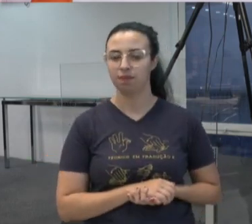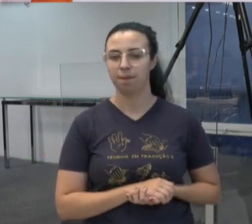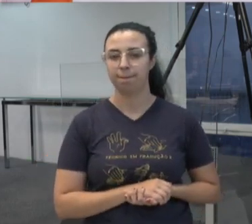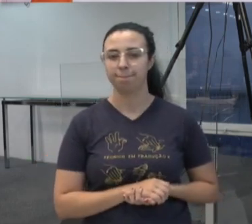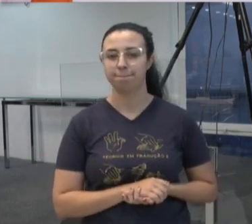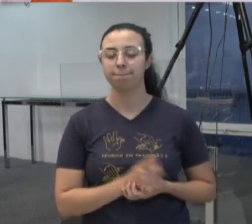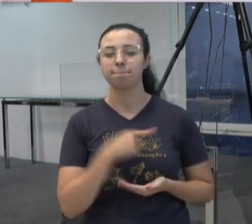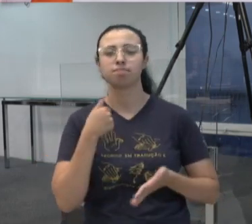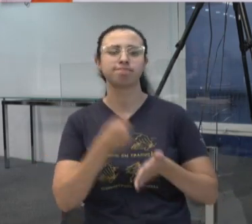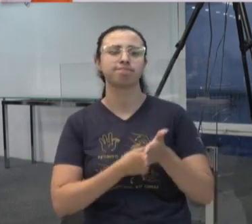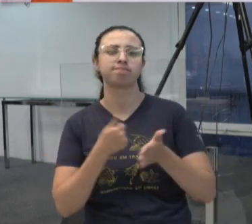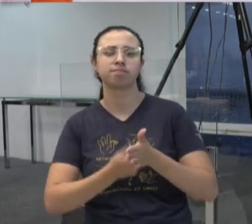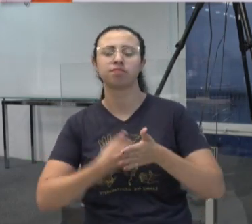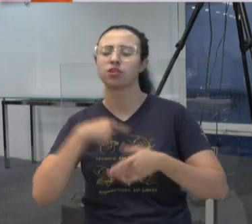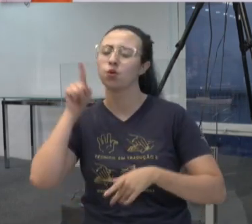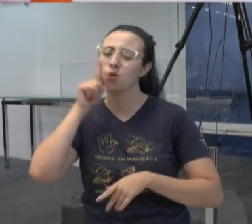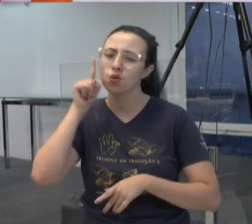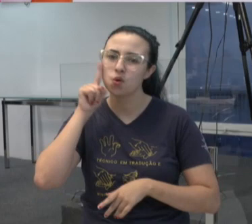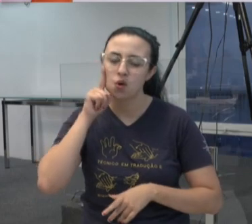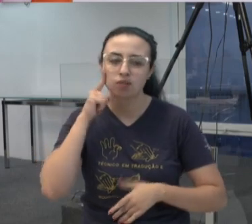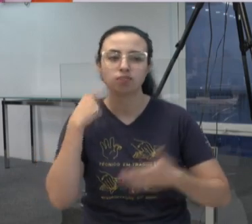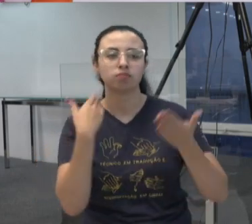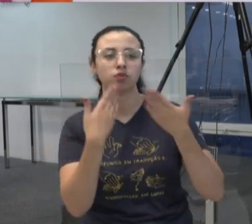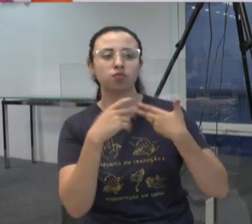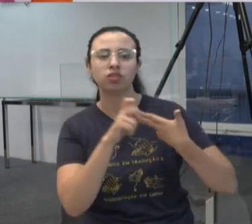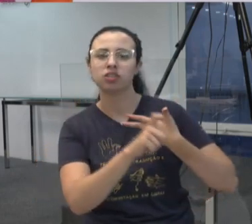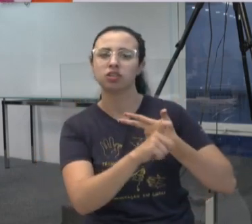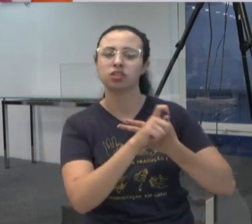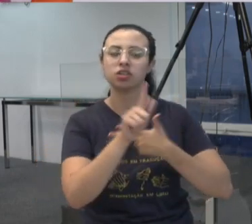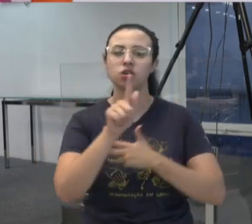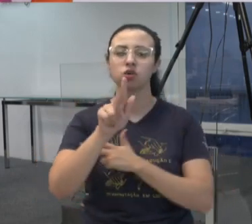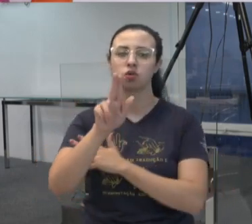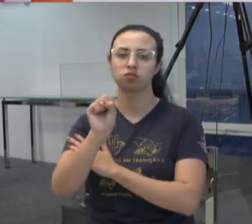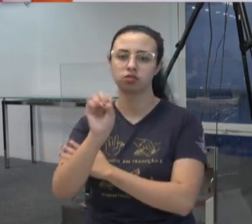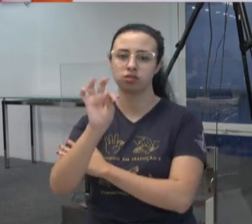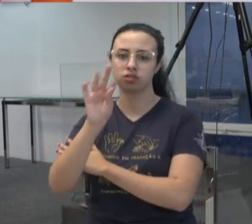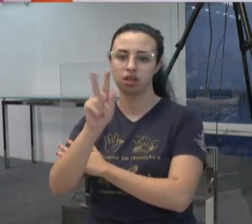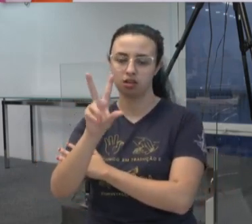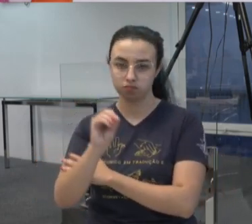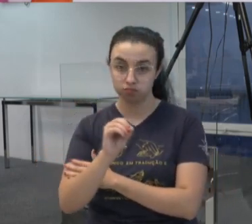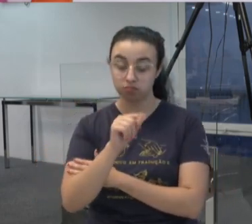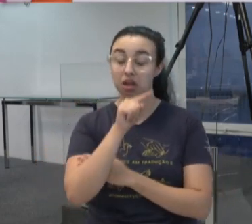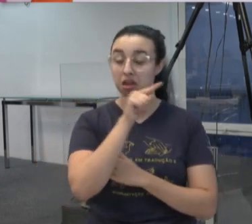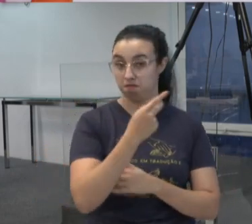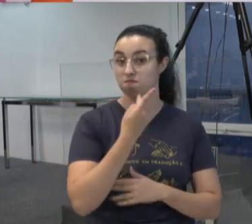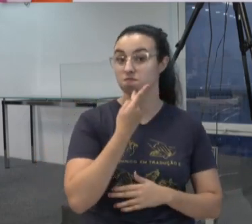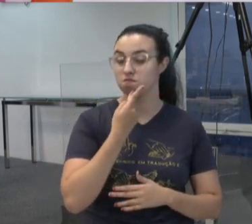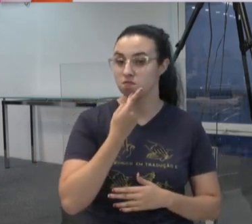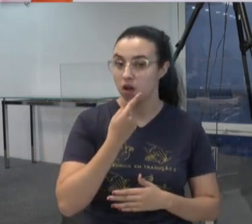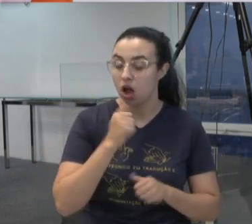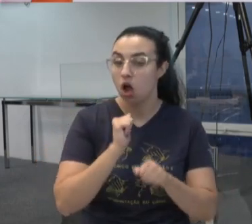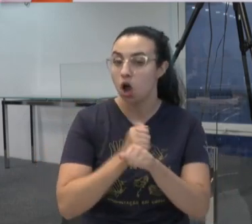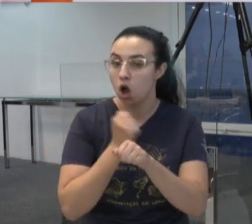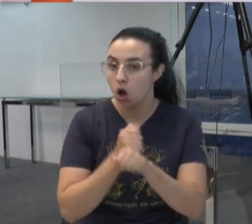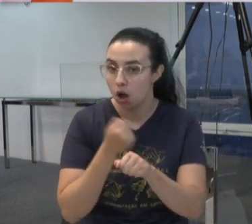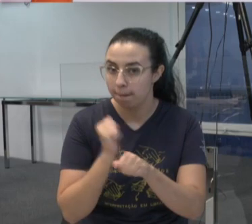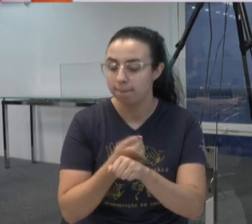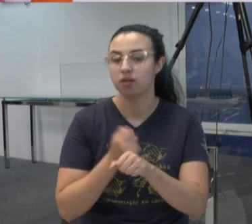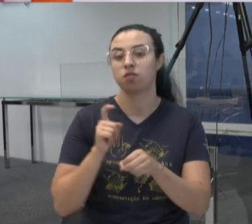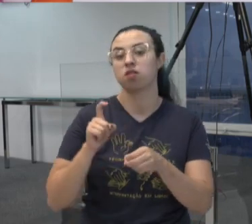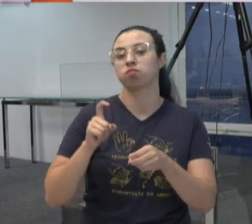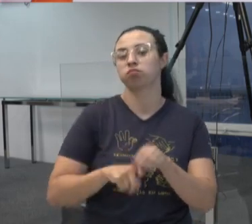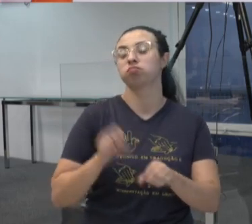gente correu atrás, eu estou brigando todo dia com o executivo, com o Gustavo, E o executivo me garantiu que as obras vão ser retomadas,